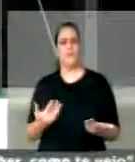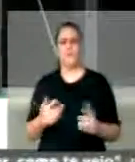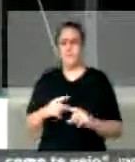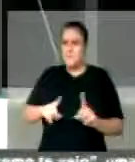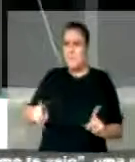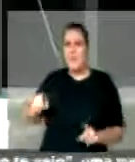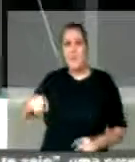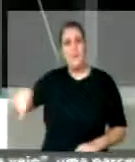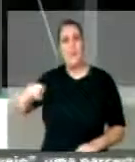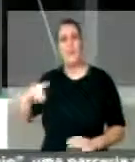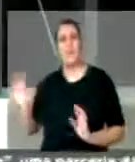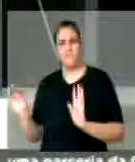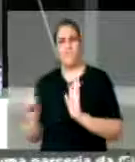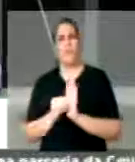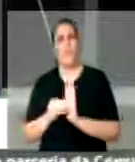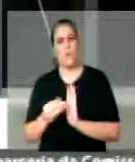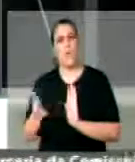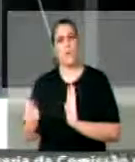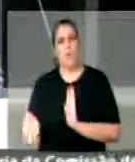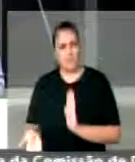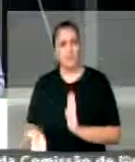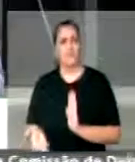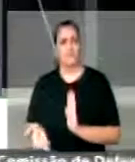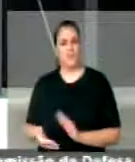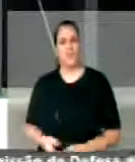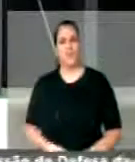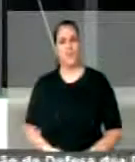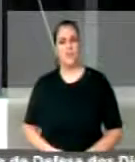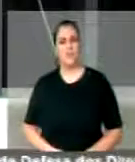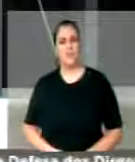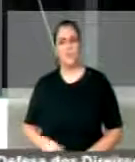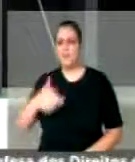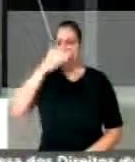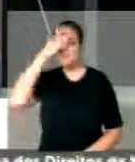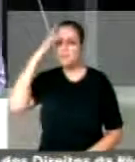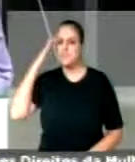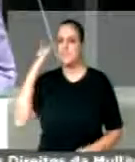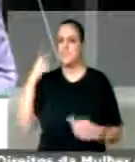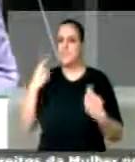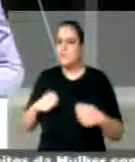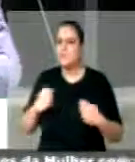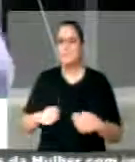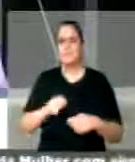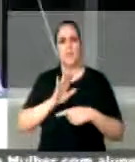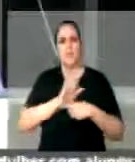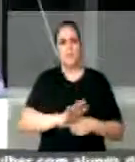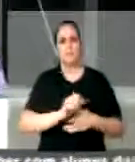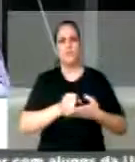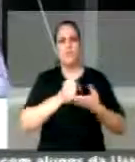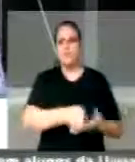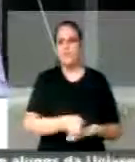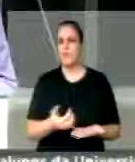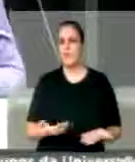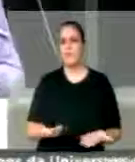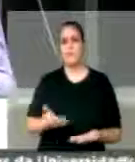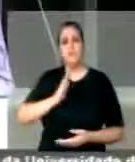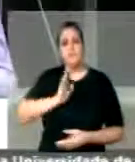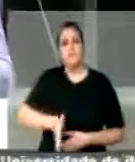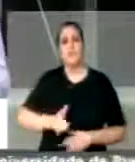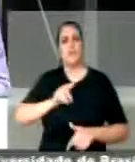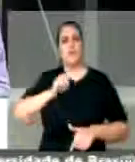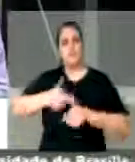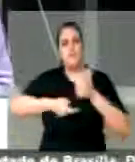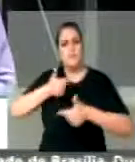colocar nesta reforma o trabalhador que precisa ser beneficiado e que já prestou